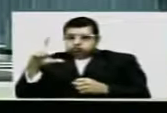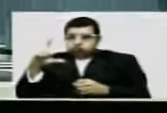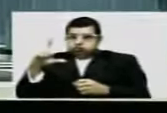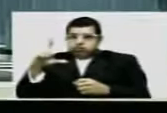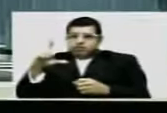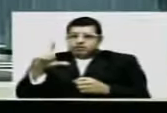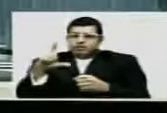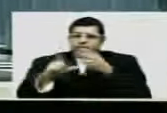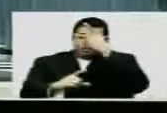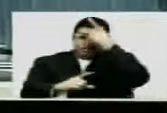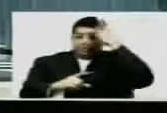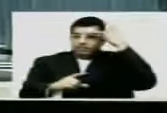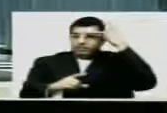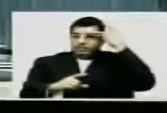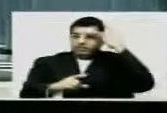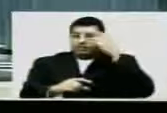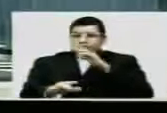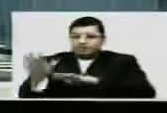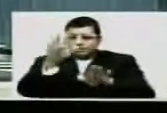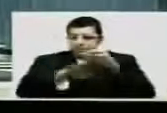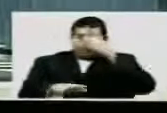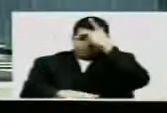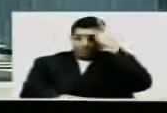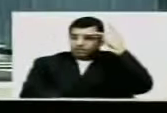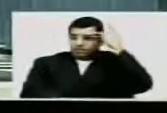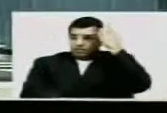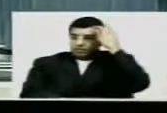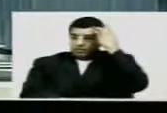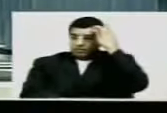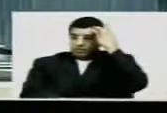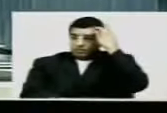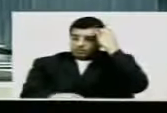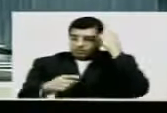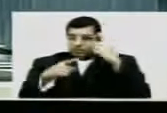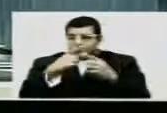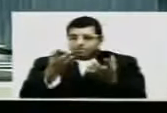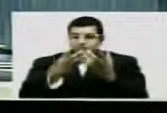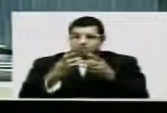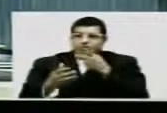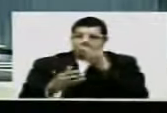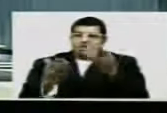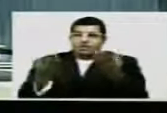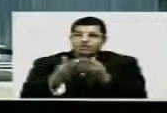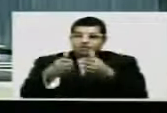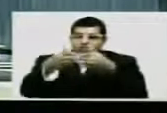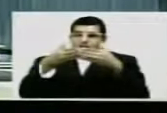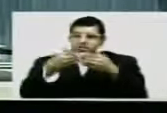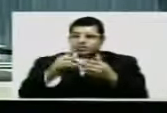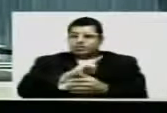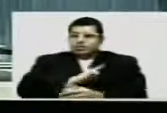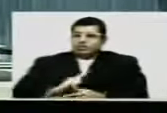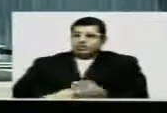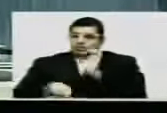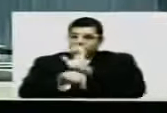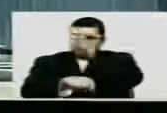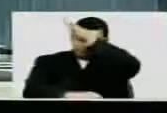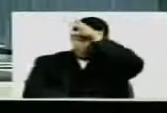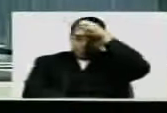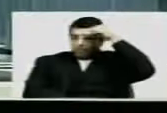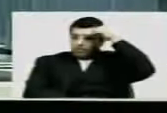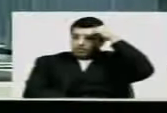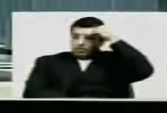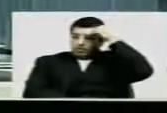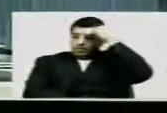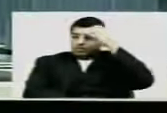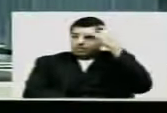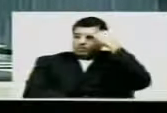do povo e a mobilização do povo. Por fim, eu quero concluir pedindo que o governador do estado do